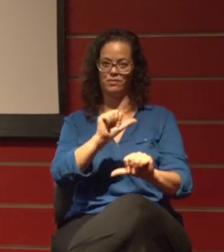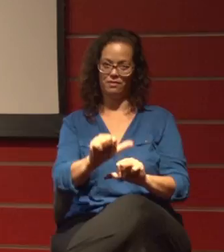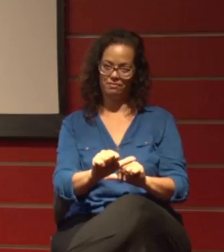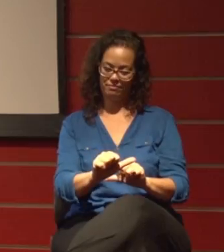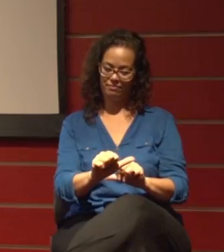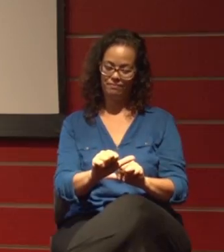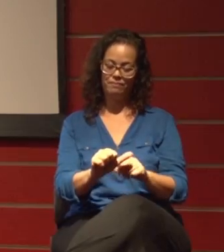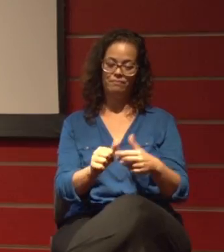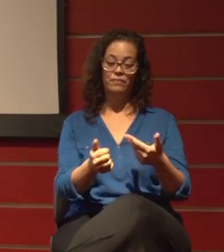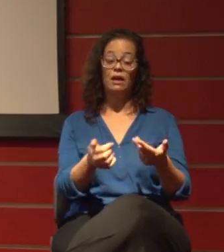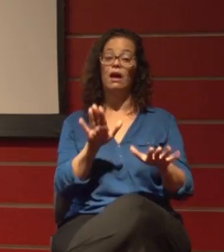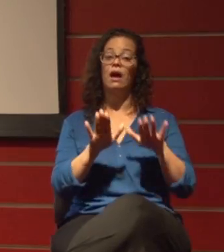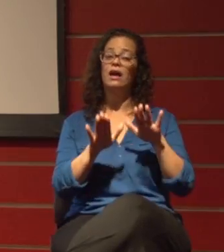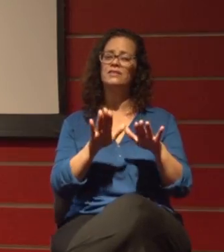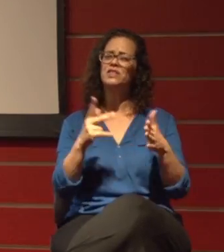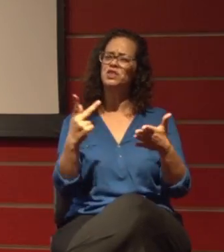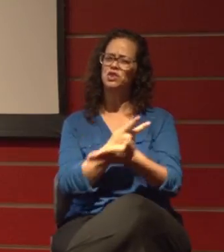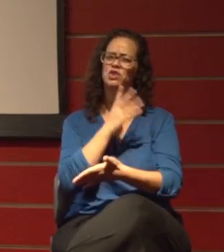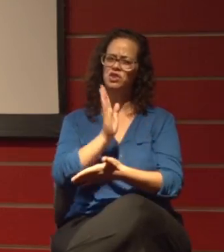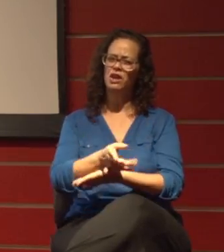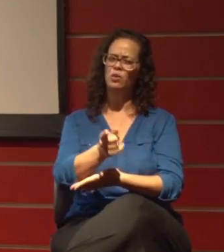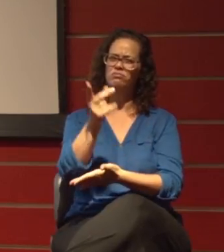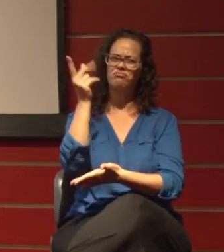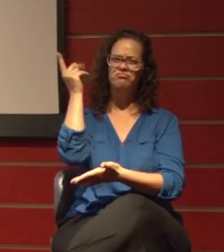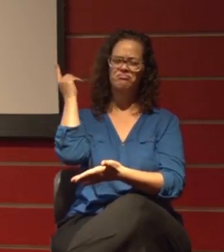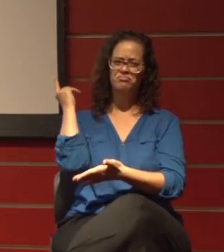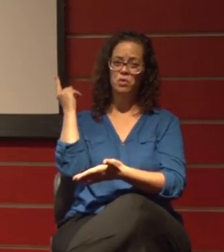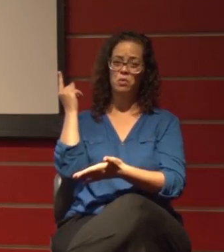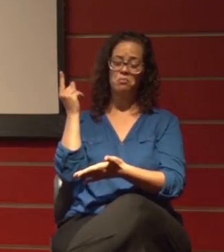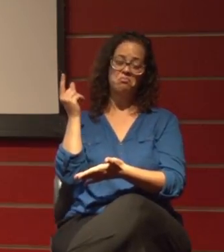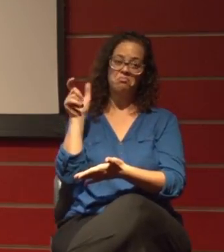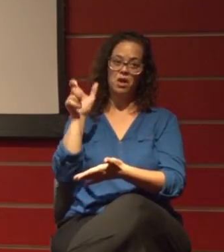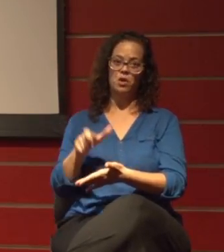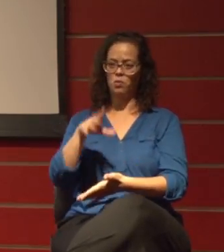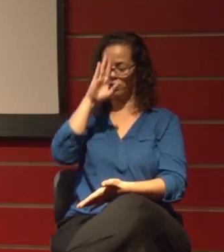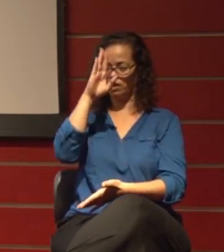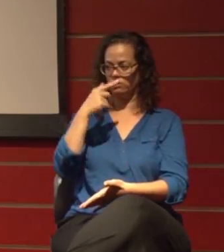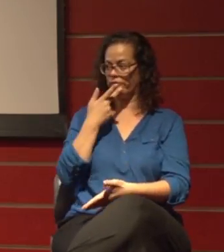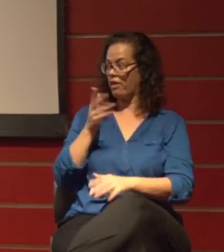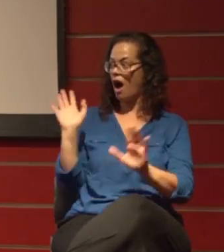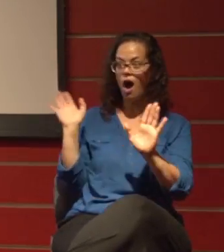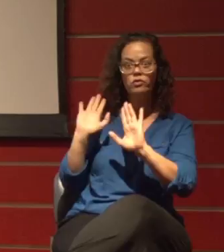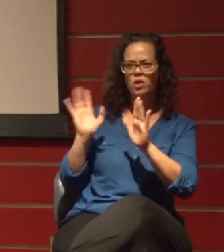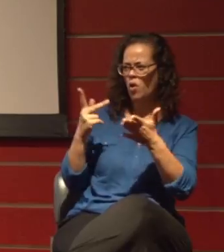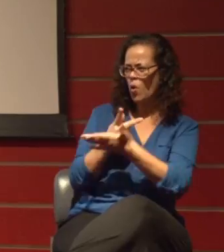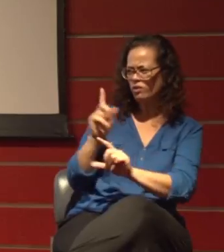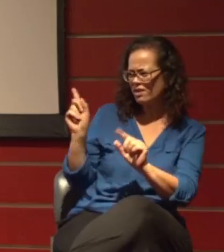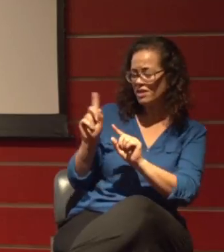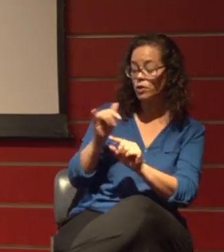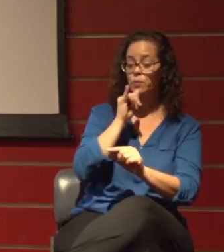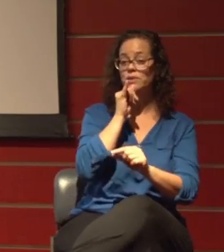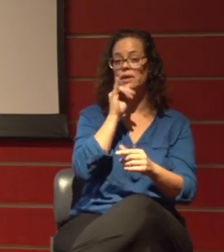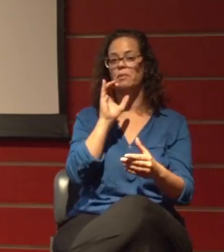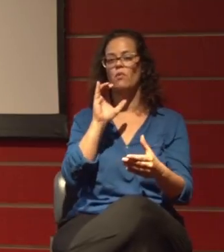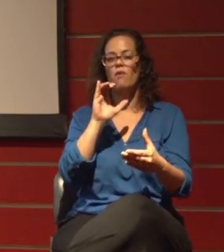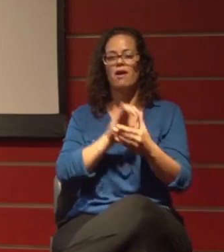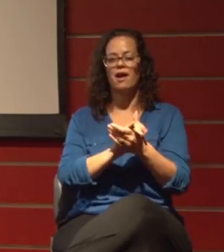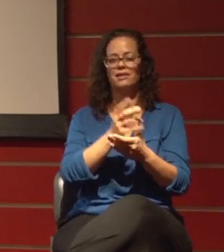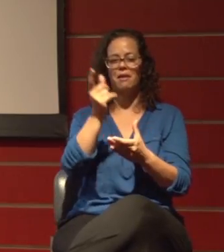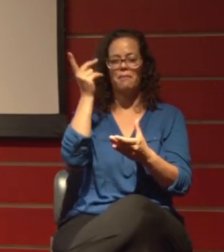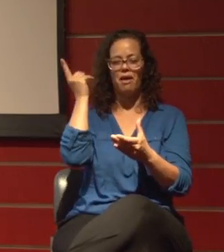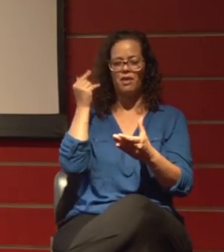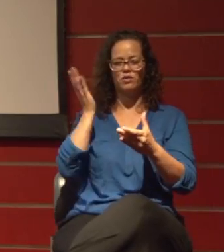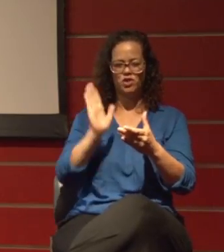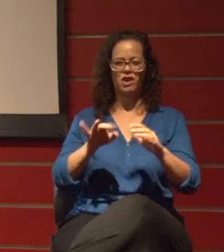dela pode ter acontecido algo que o teu protagonista negue que aconteceu ou por exemplo um casamento que tá